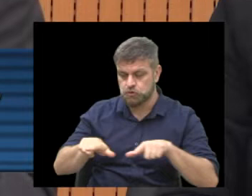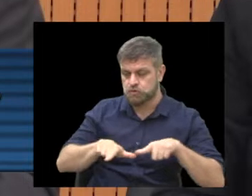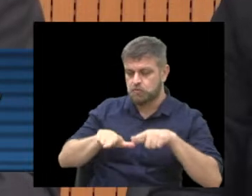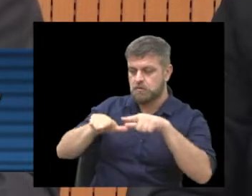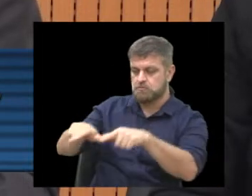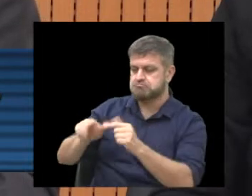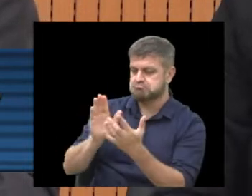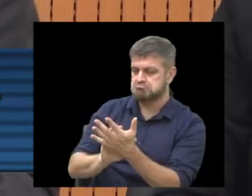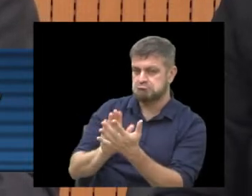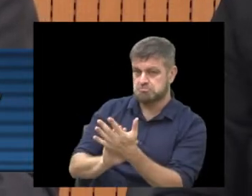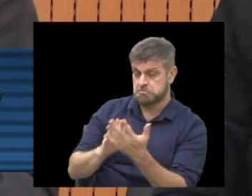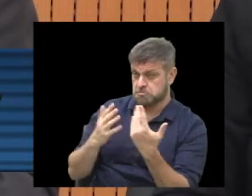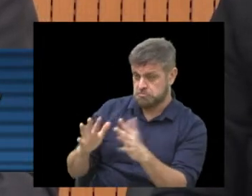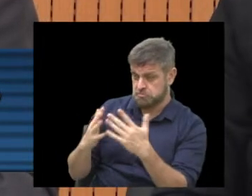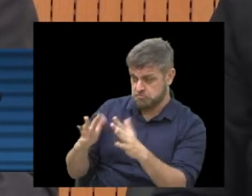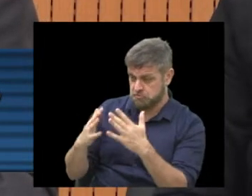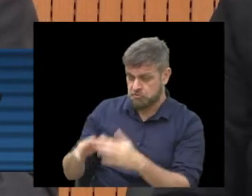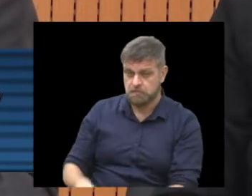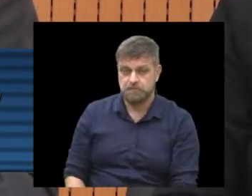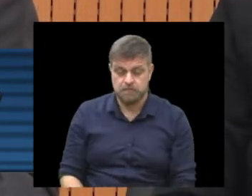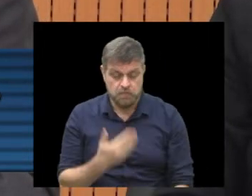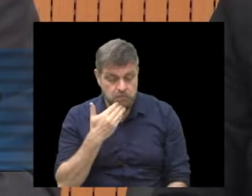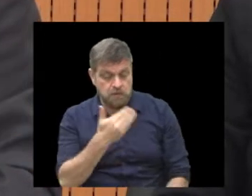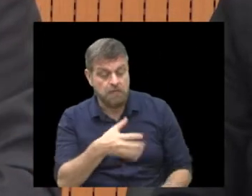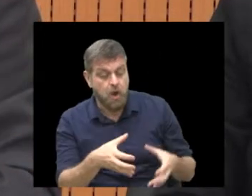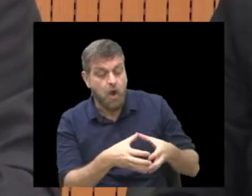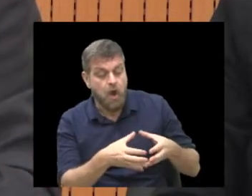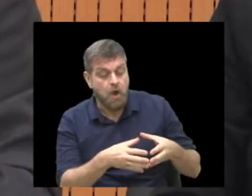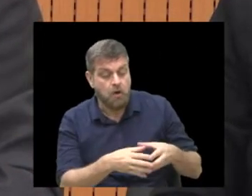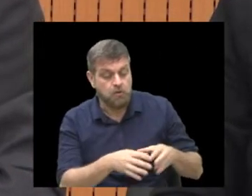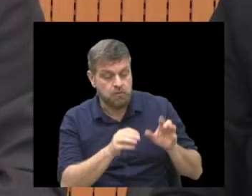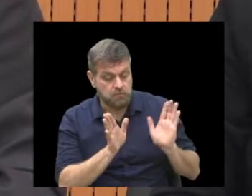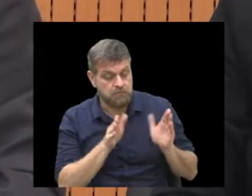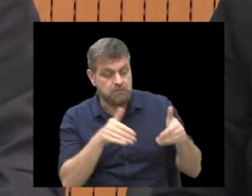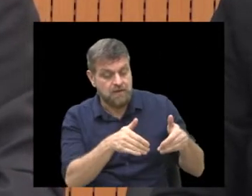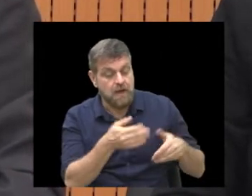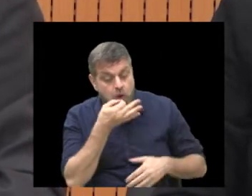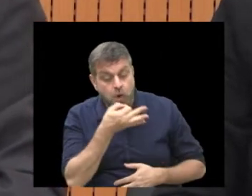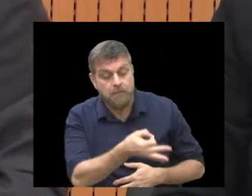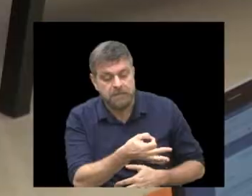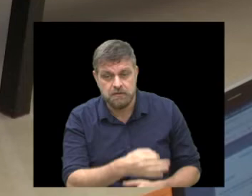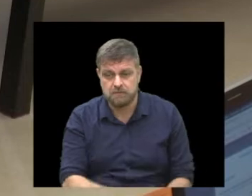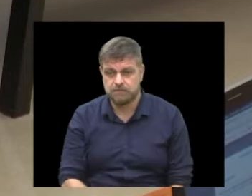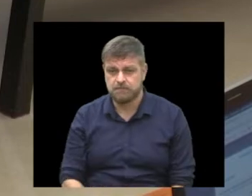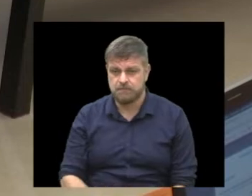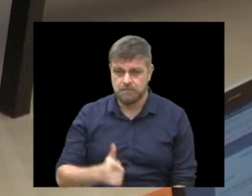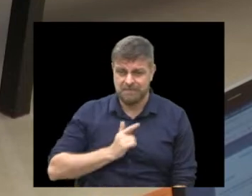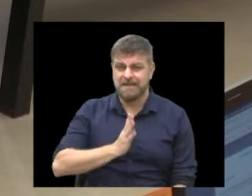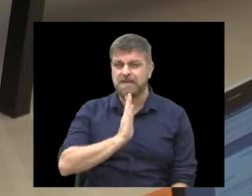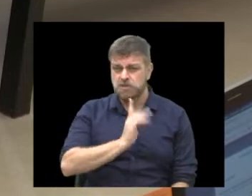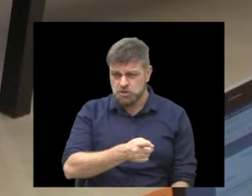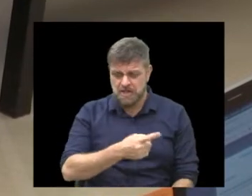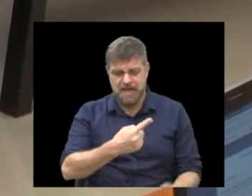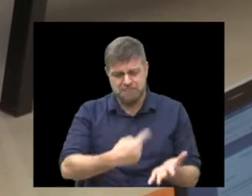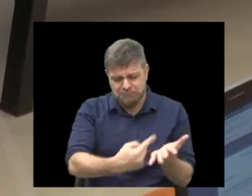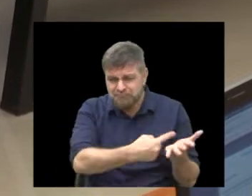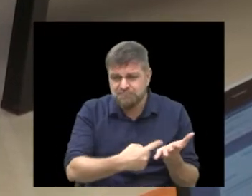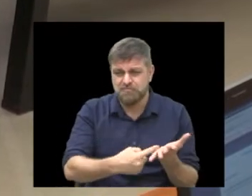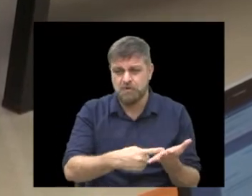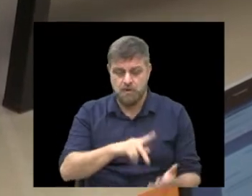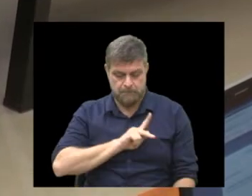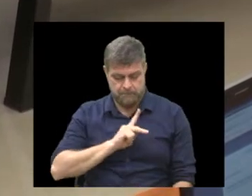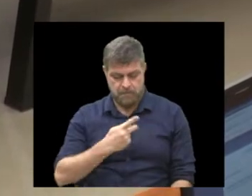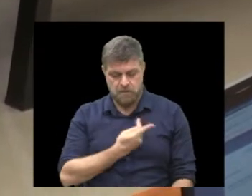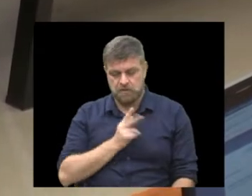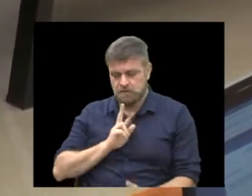Paes. Convoco a Comissão Especial de Honraria para exarar parecer. Senhor presidente, em matéria já analisada, indica o doutor Paulo Haddad